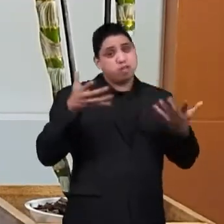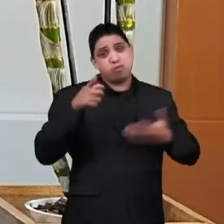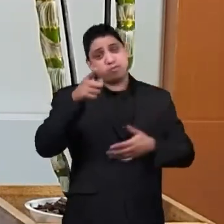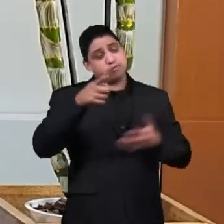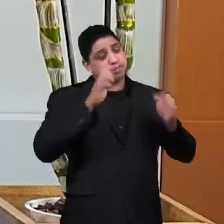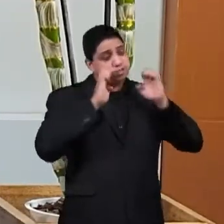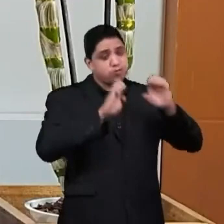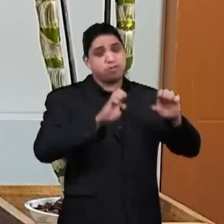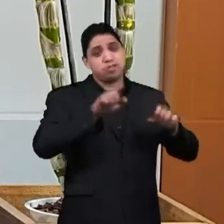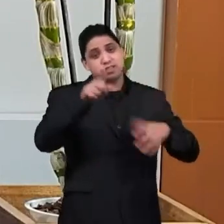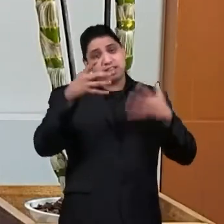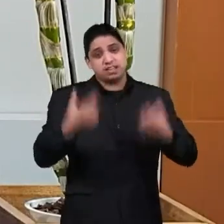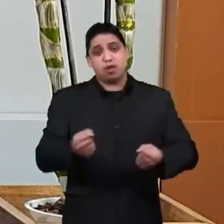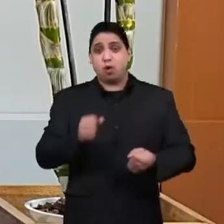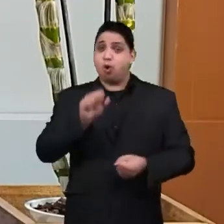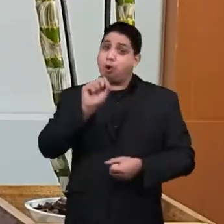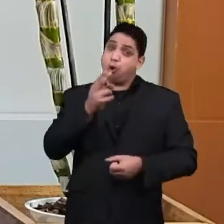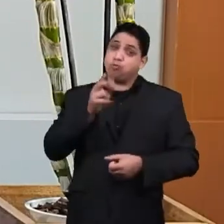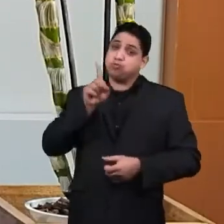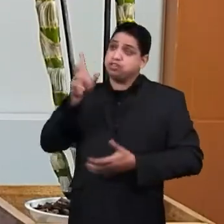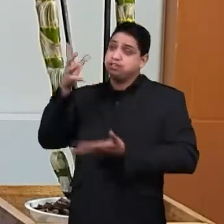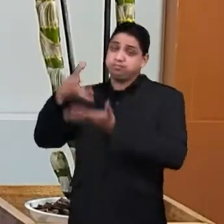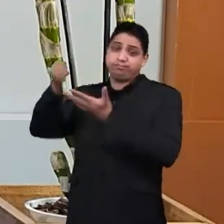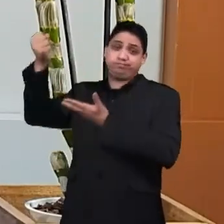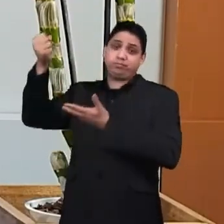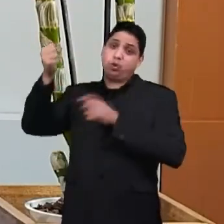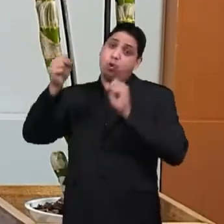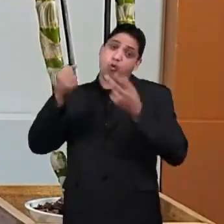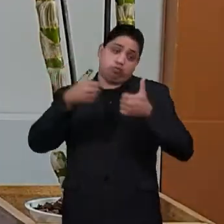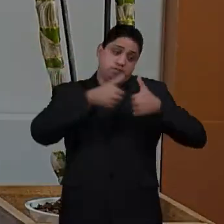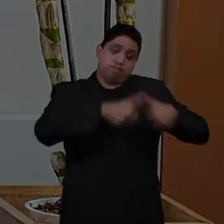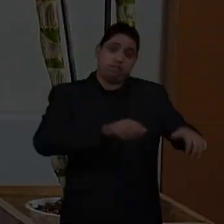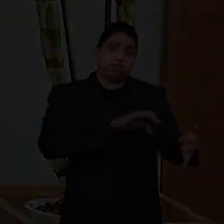vai ou vai ficar? Ou vai subir ou vai ficar? Que Deus te abençoe. A paz do Senhor.